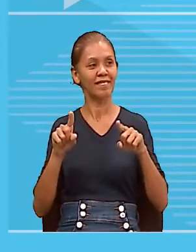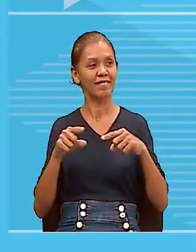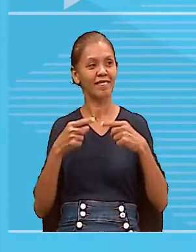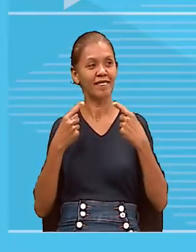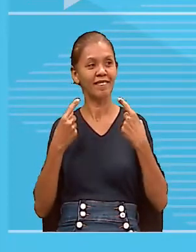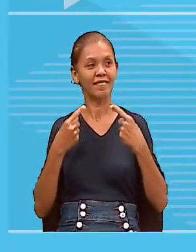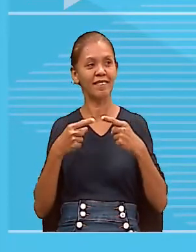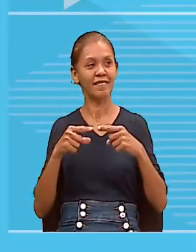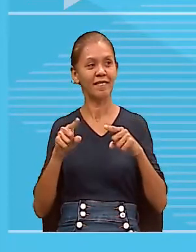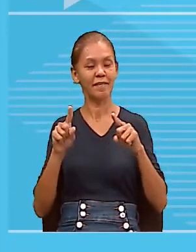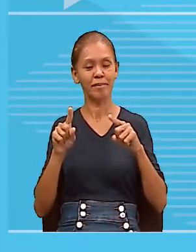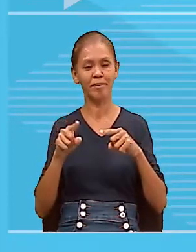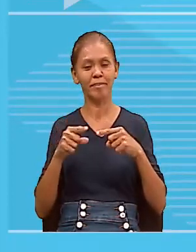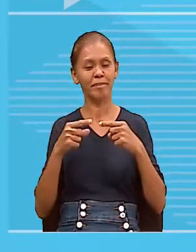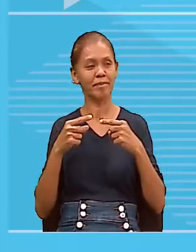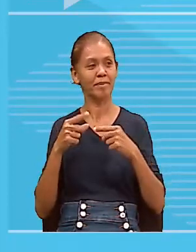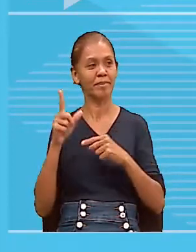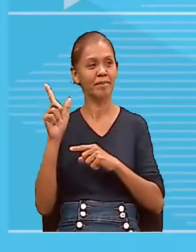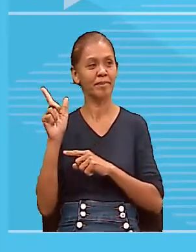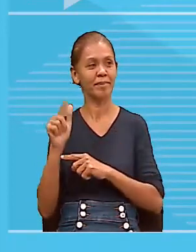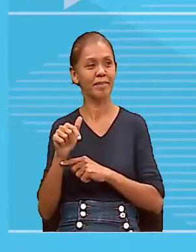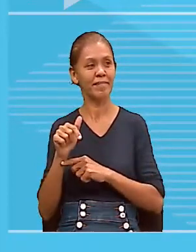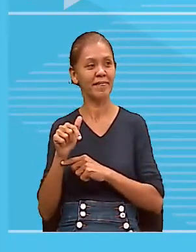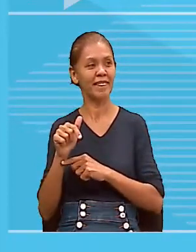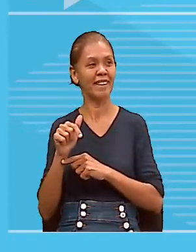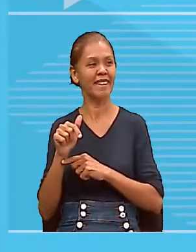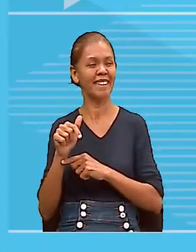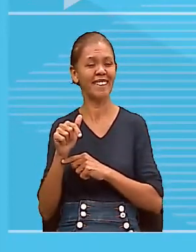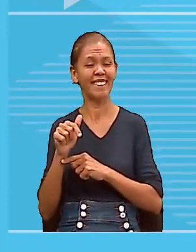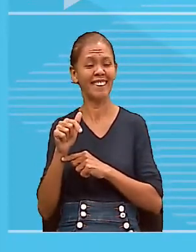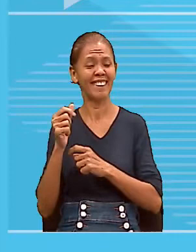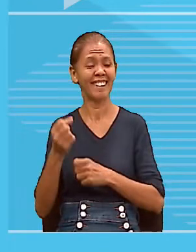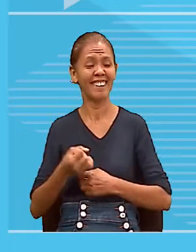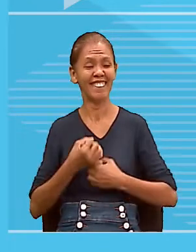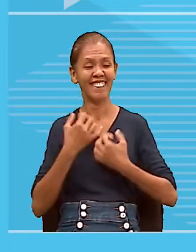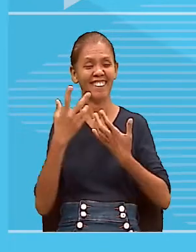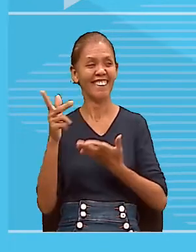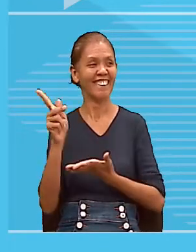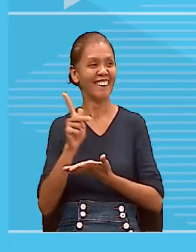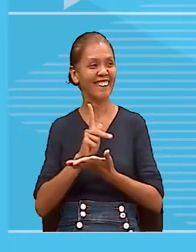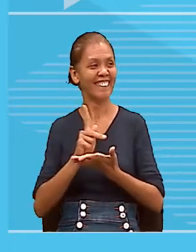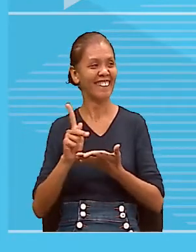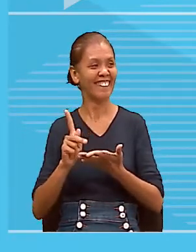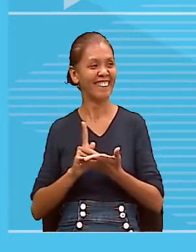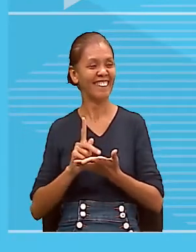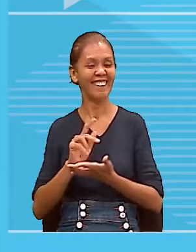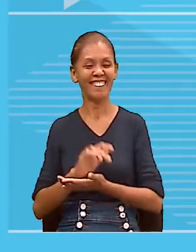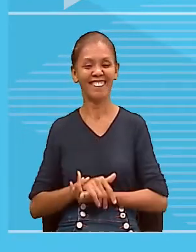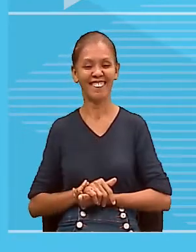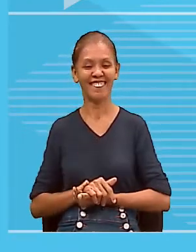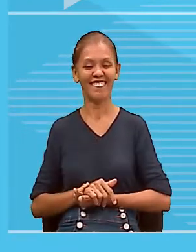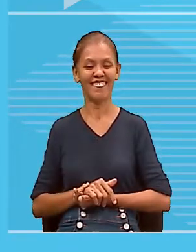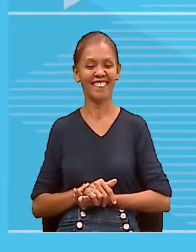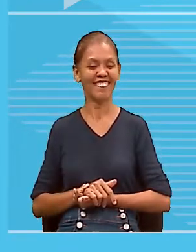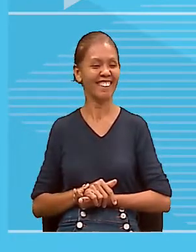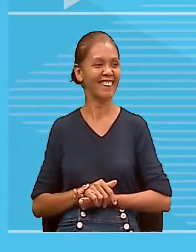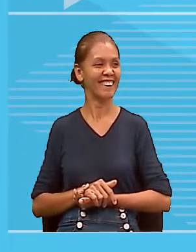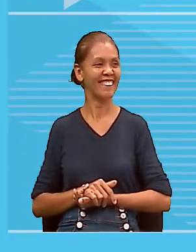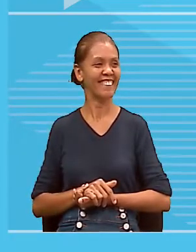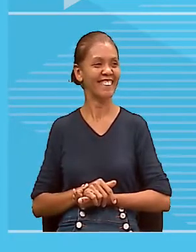para tanto basta ser otimista sorridente risonho original